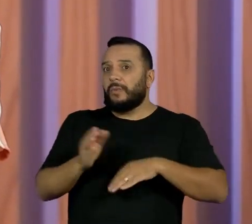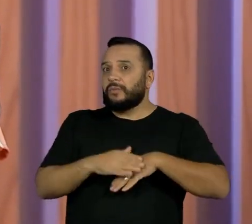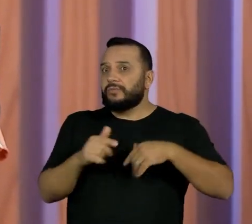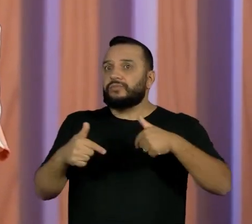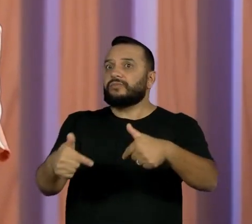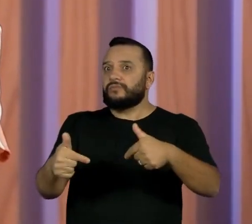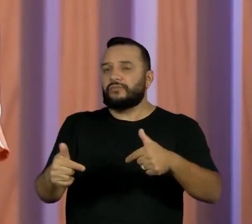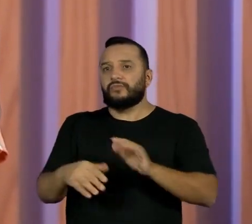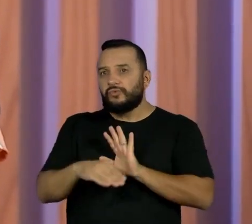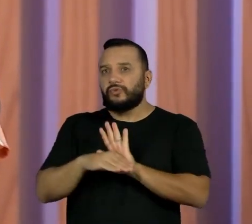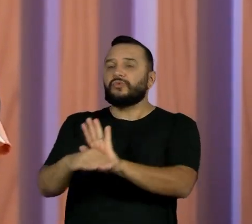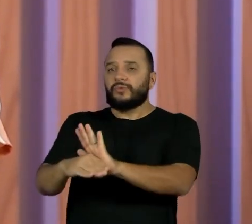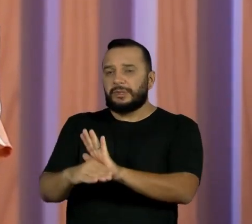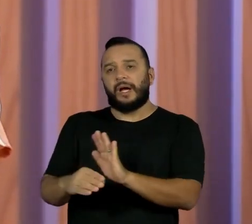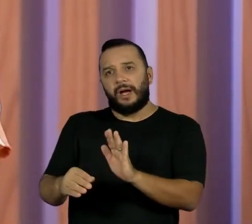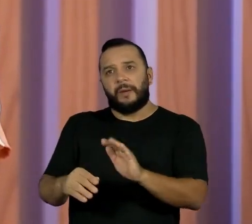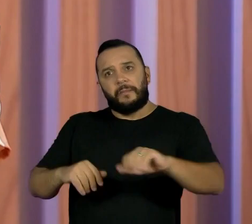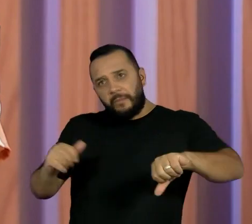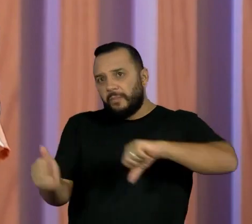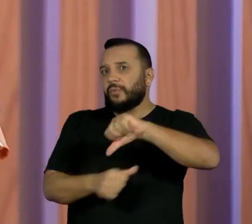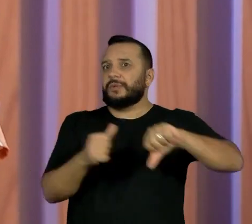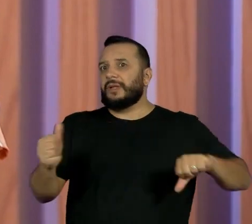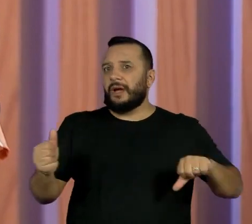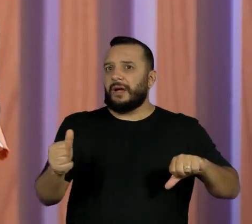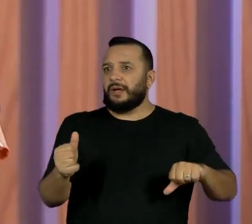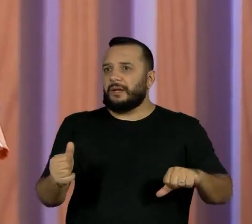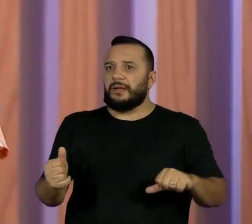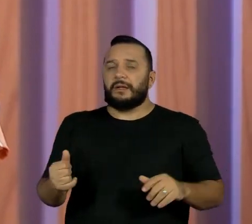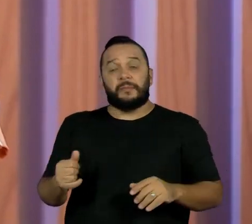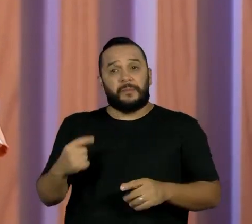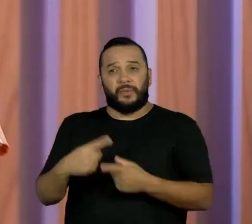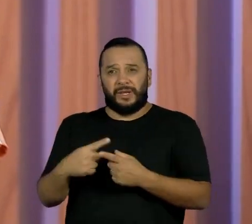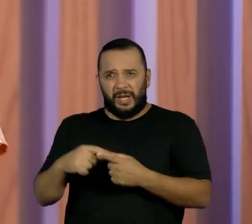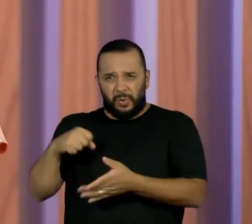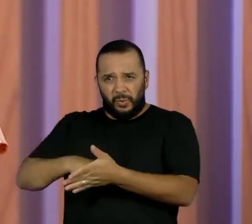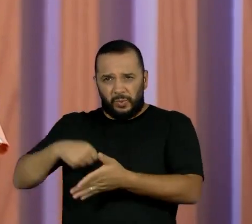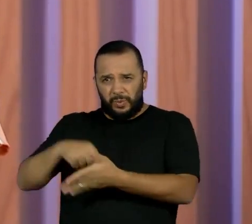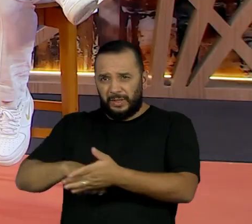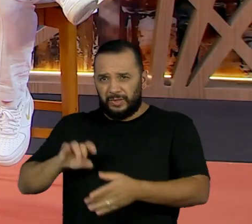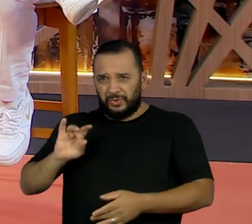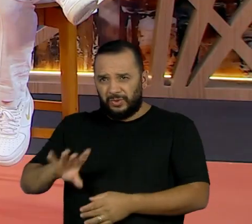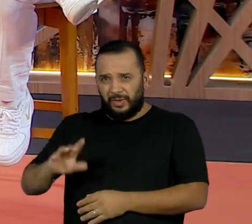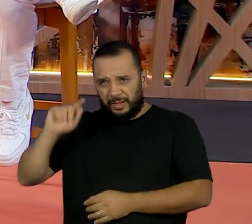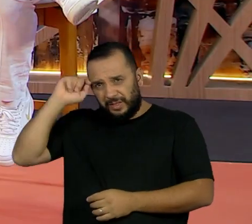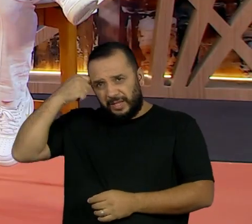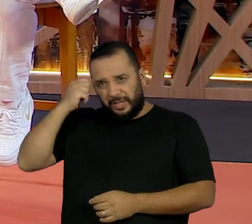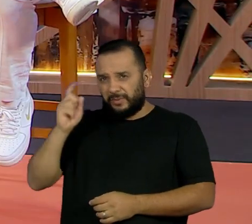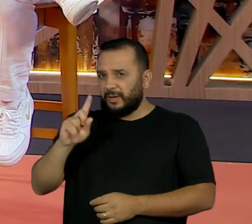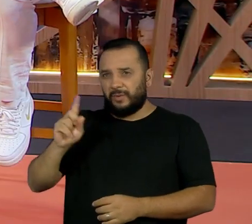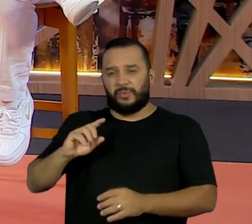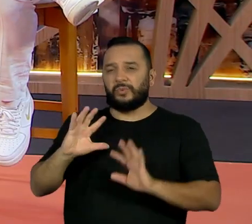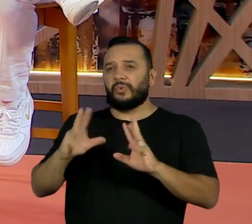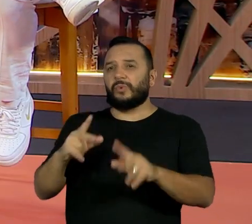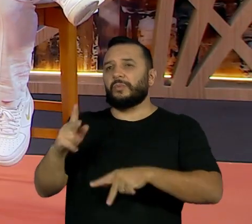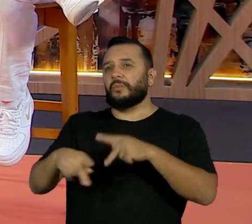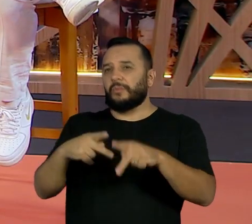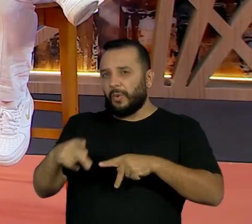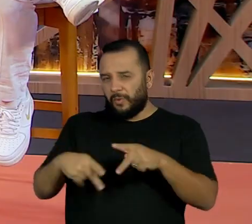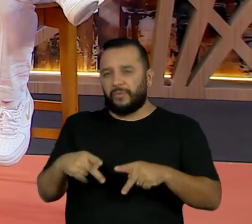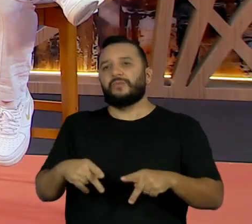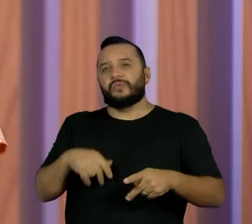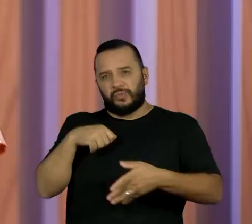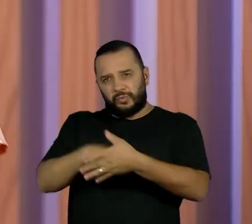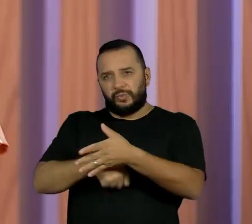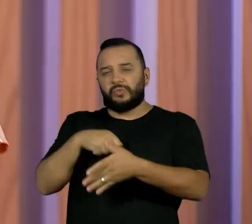mudar essa situação, porque isso não muda só por conta dos negros, nós precisamos que toda a população se envolva nessa